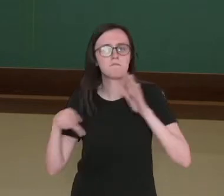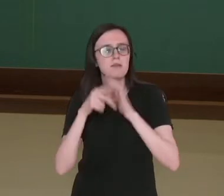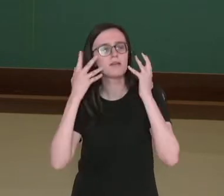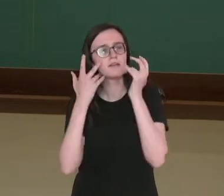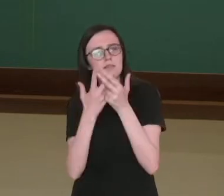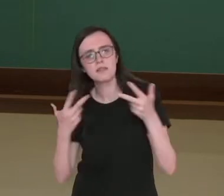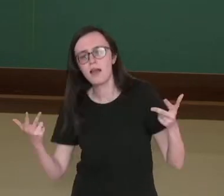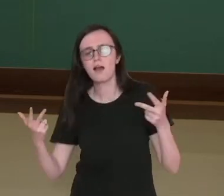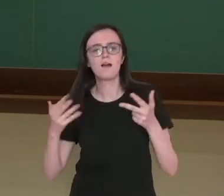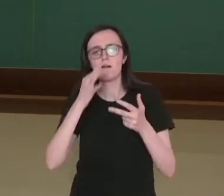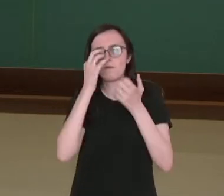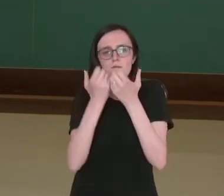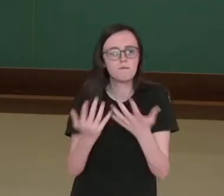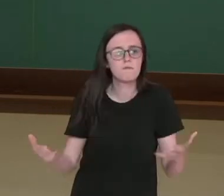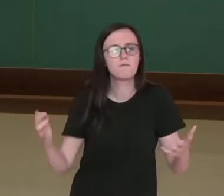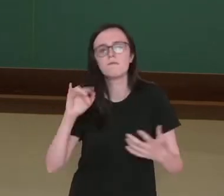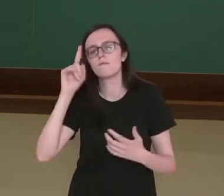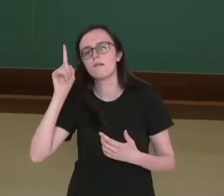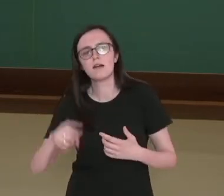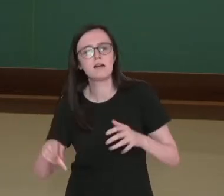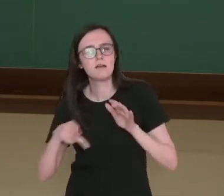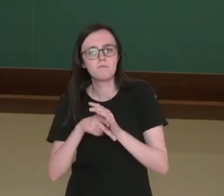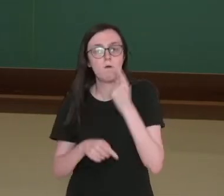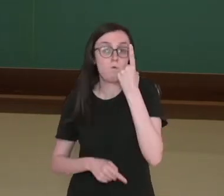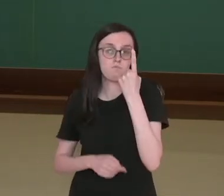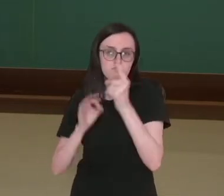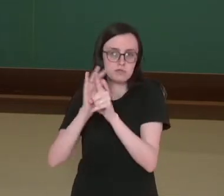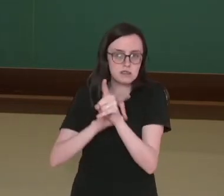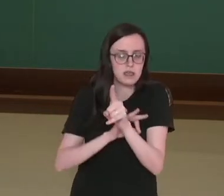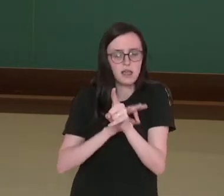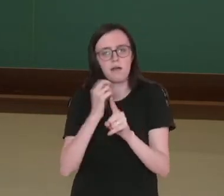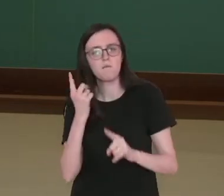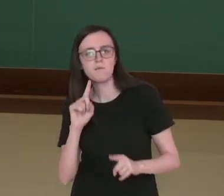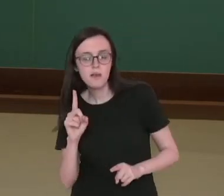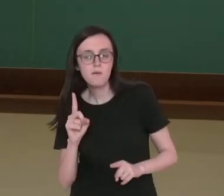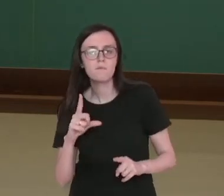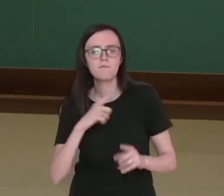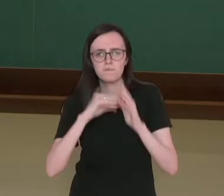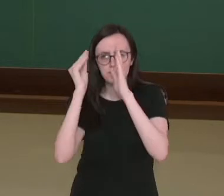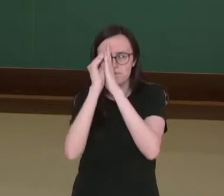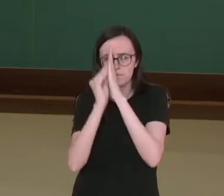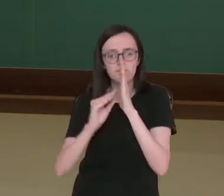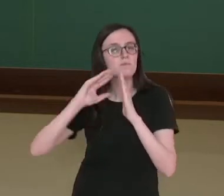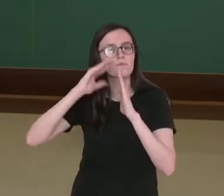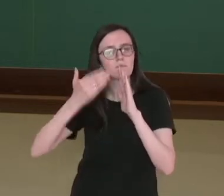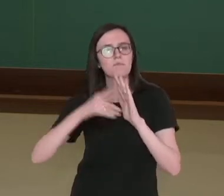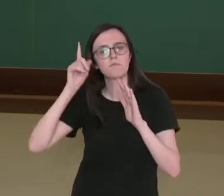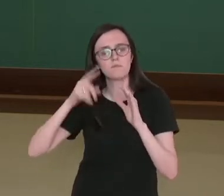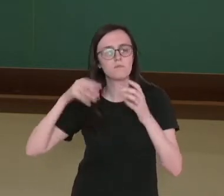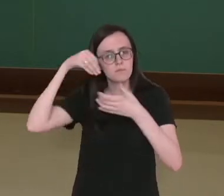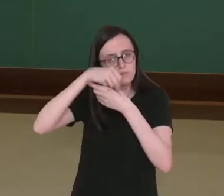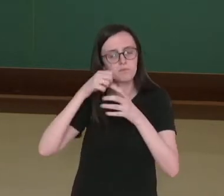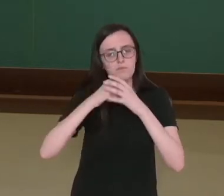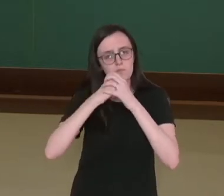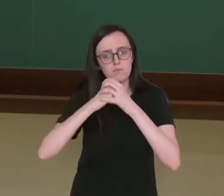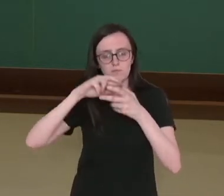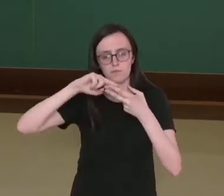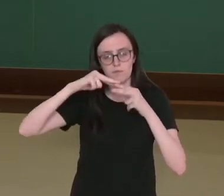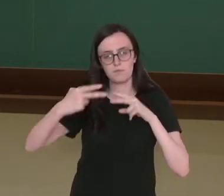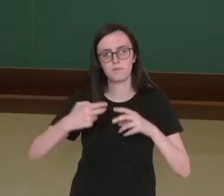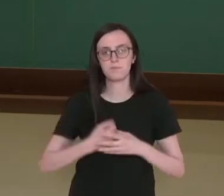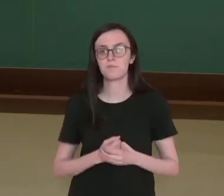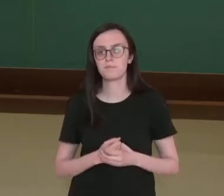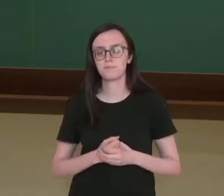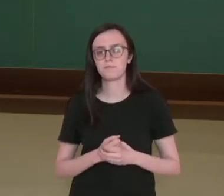uma célula vegetal, se é um ser unicelular. Está tudo escrito isso lá no núcleo, né? Lá no material